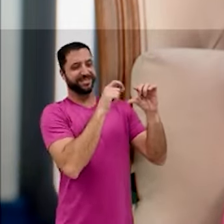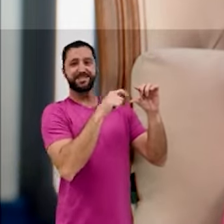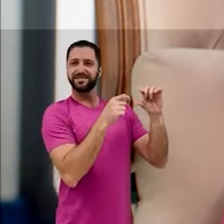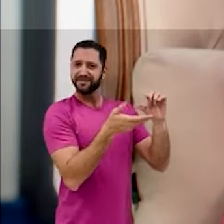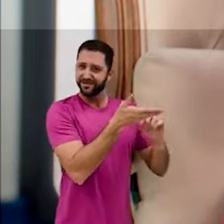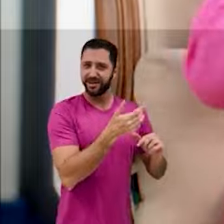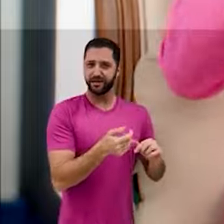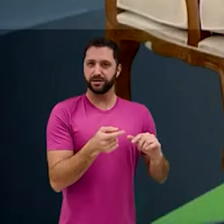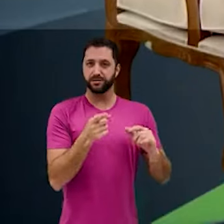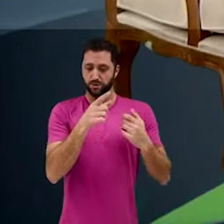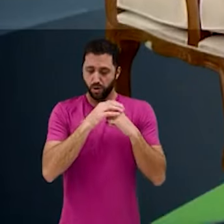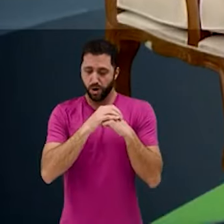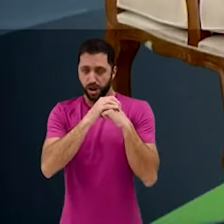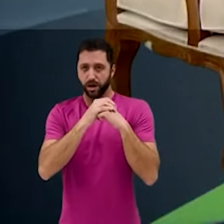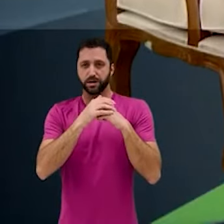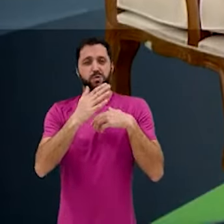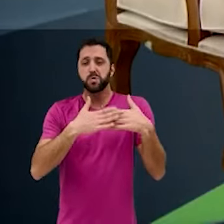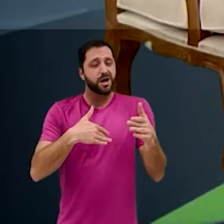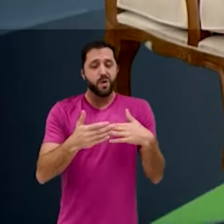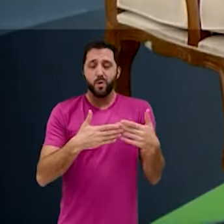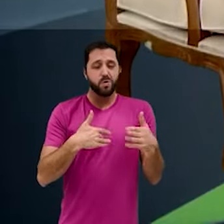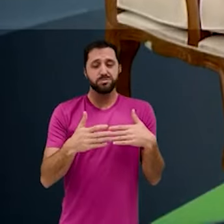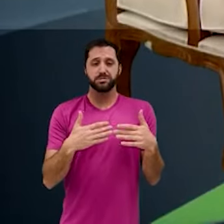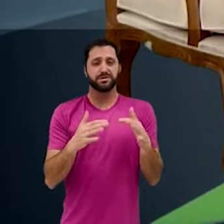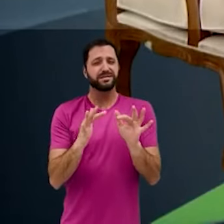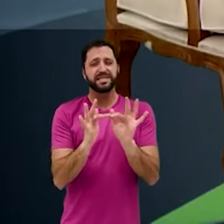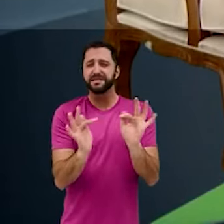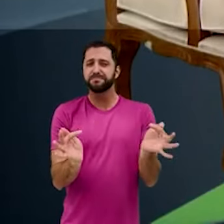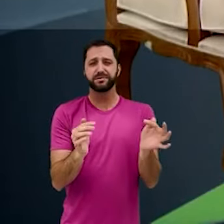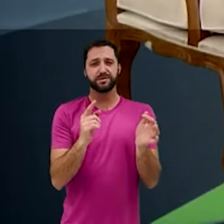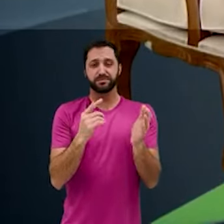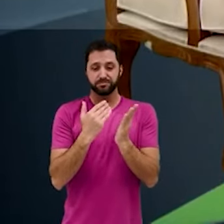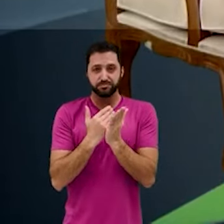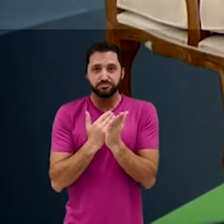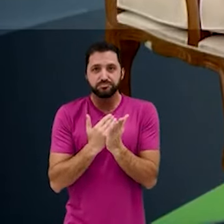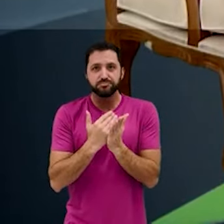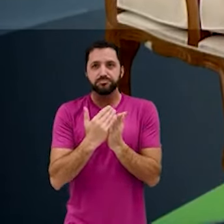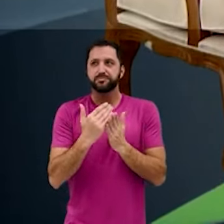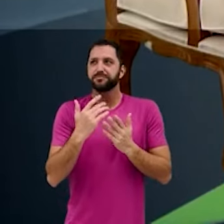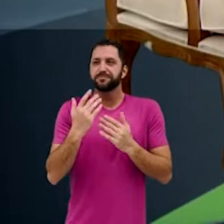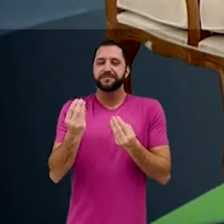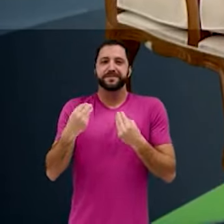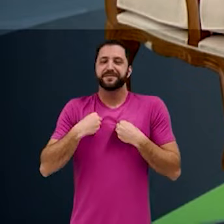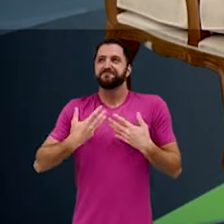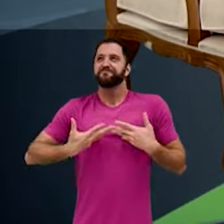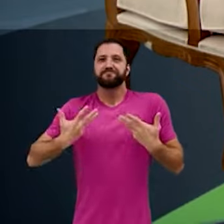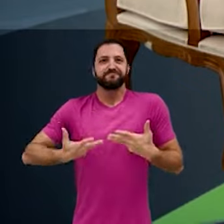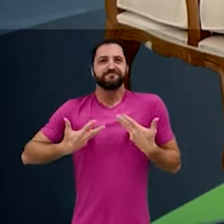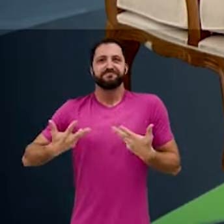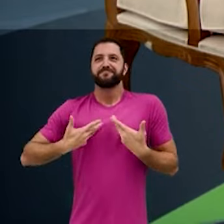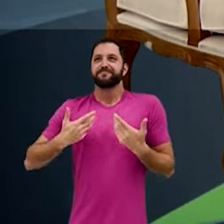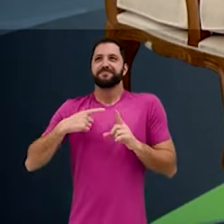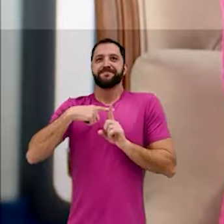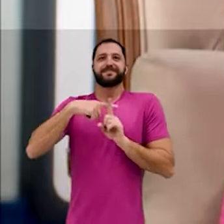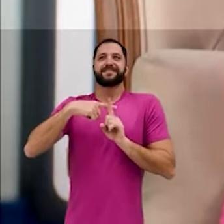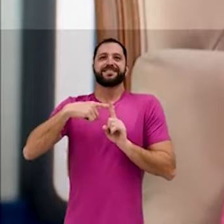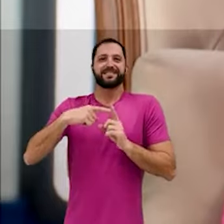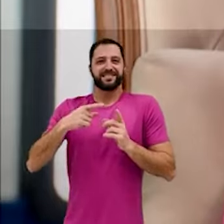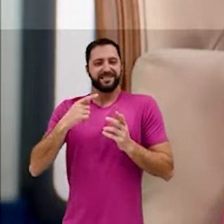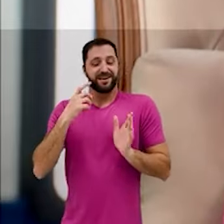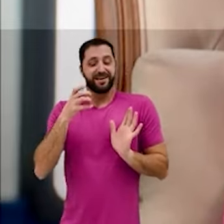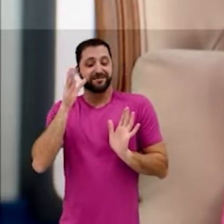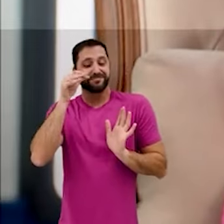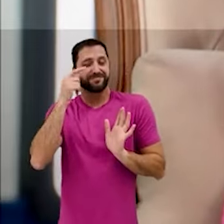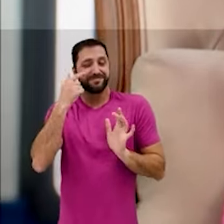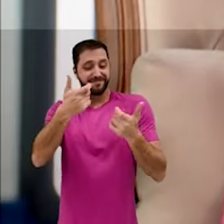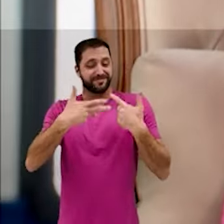maravilhosa. Fazendo, orando, qualquer coisa que você faça agora que vai te levar para um outro nível, que vai te tirar de onde